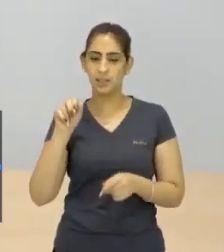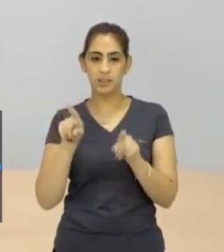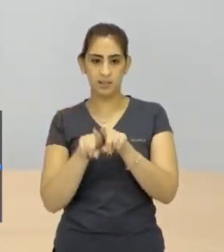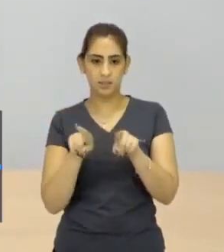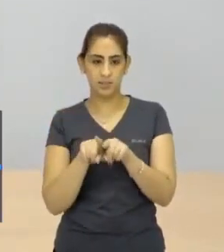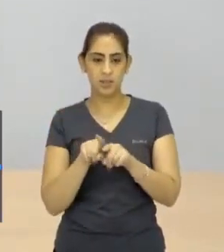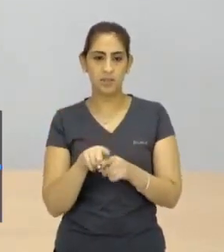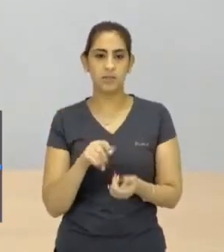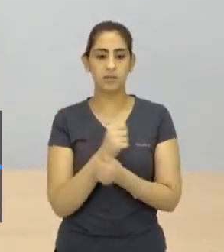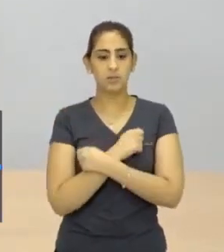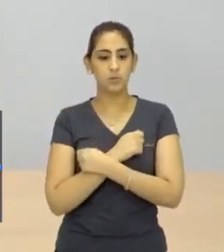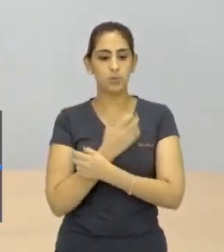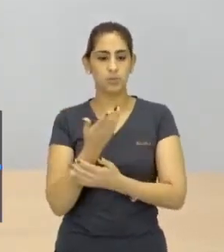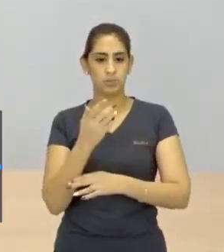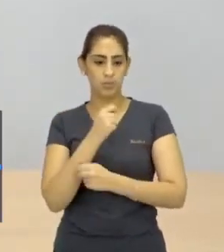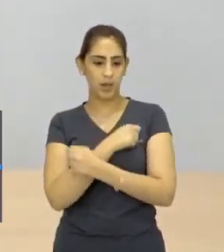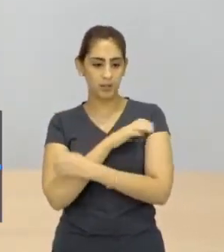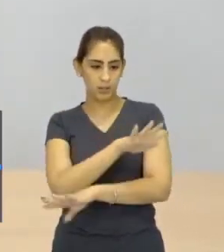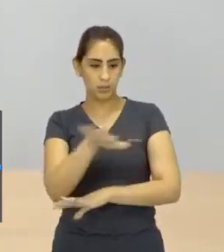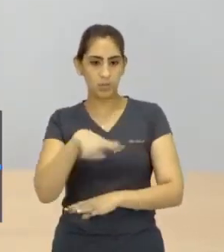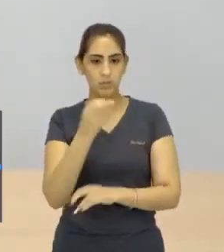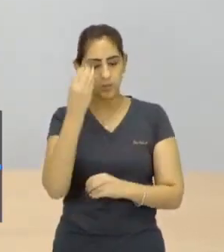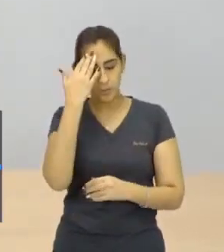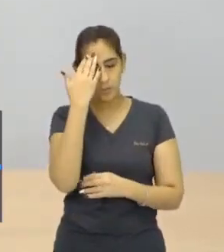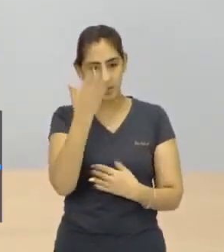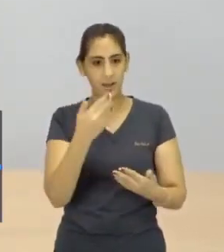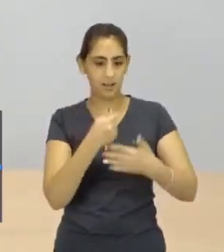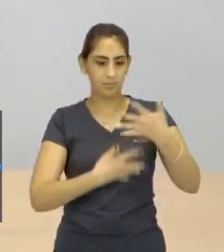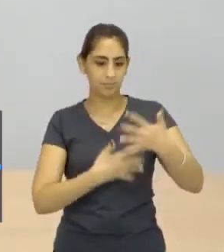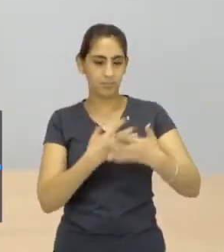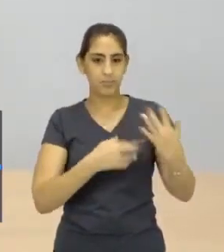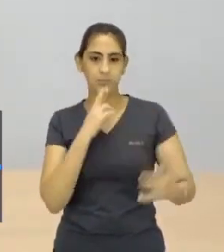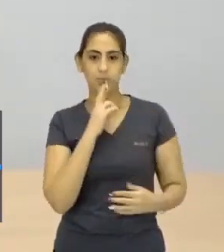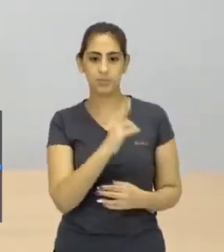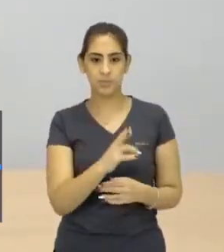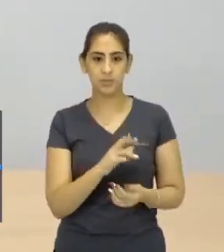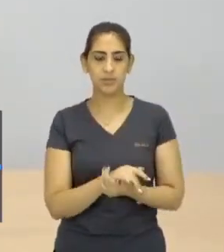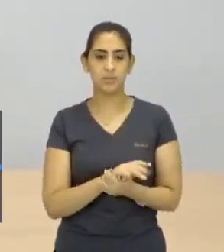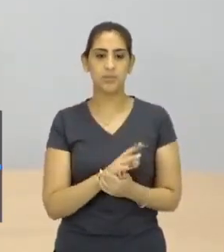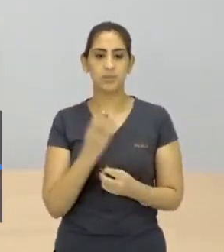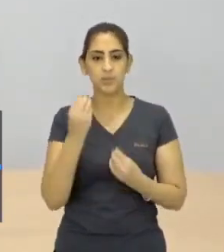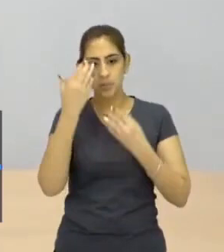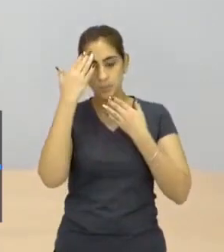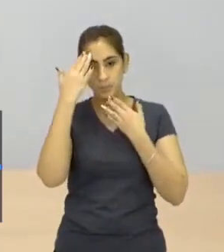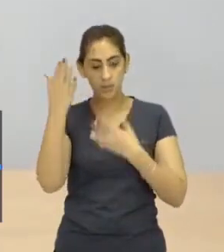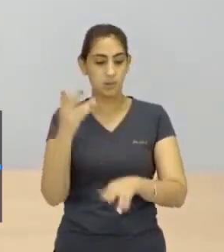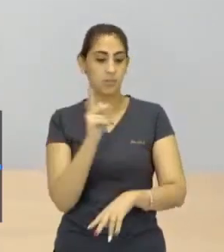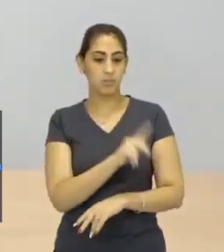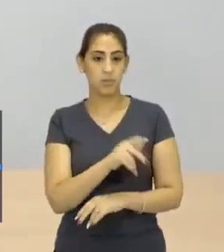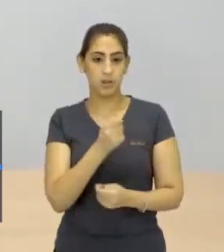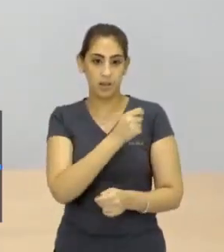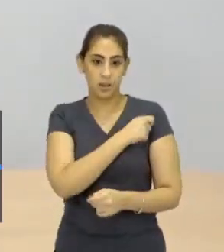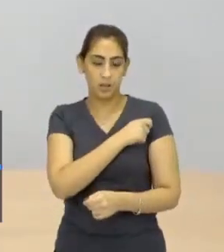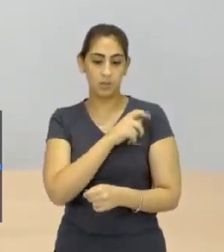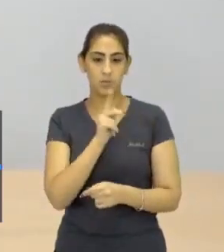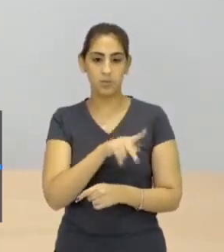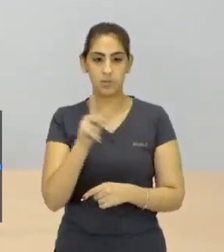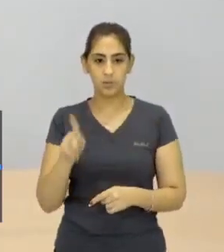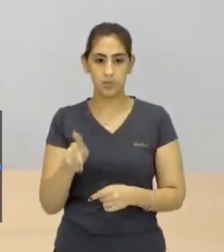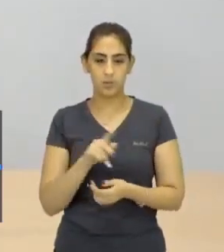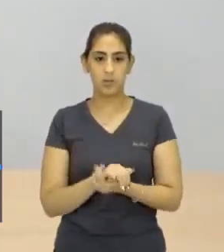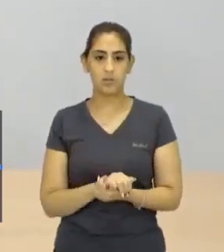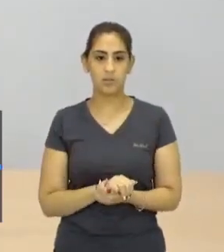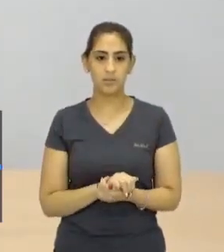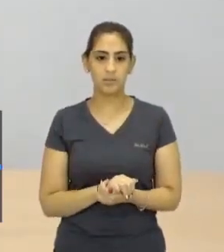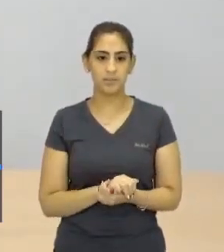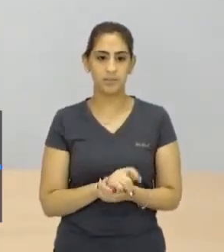aluna Mariana, da professora Aline, Poliana e Luana, do professor Josimar, os alunos da professora Carmen e os alunos